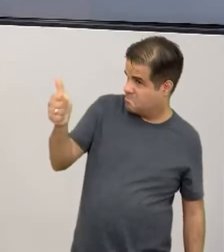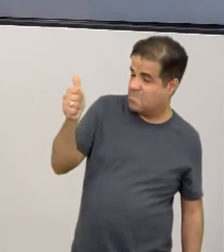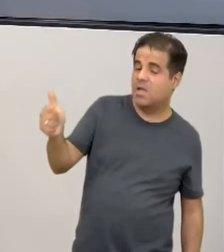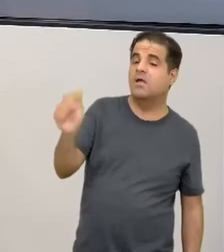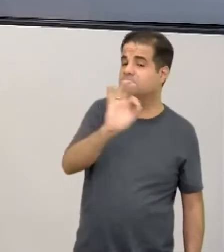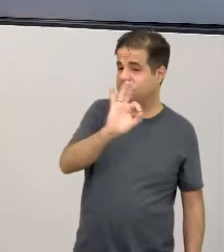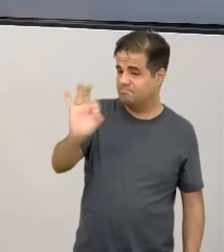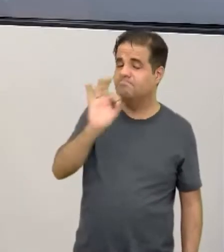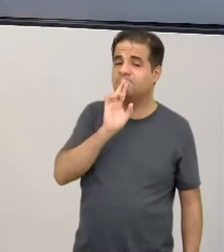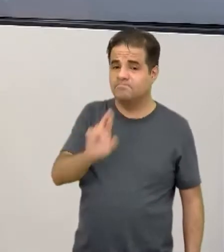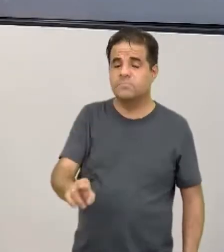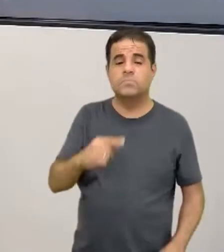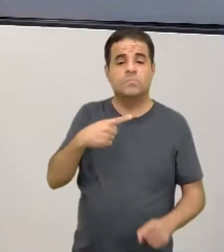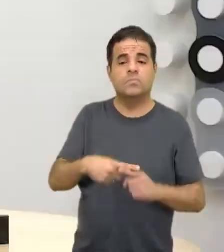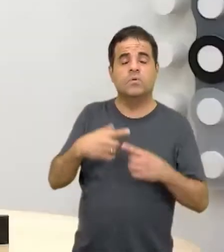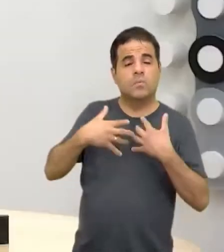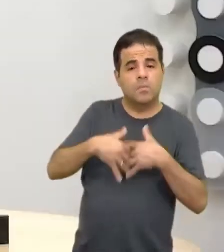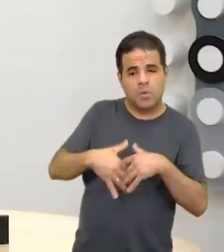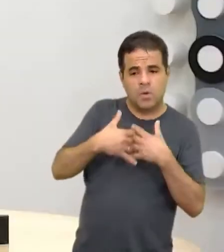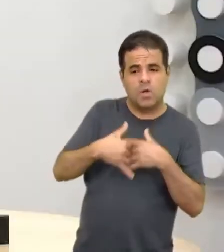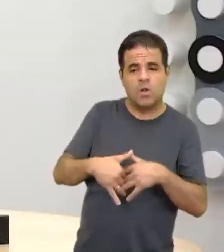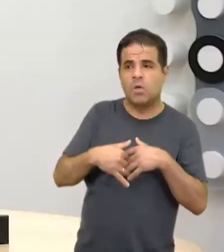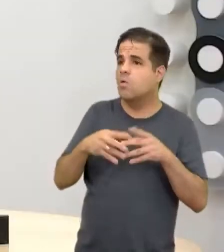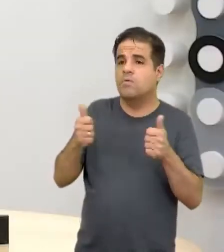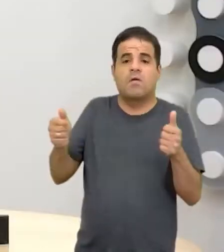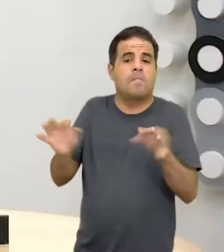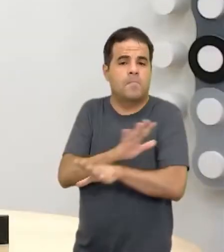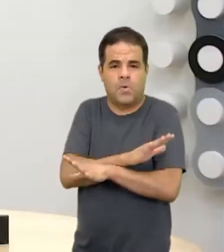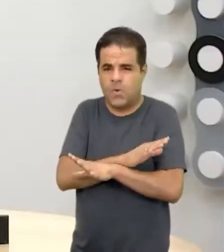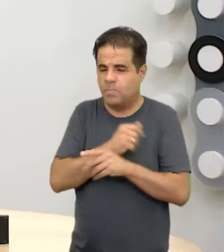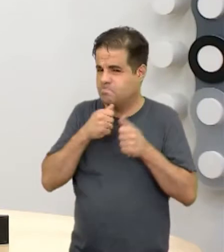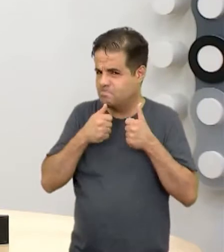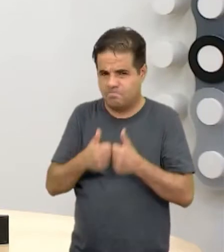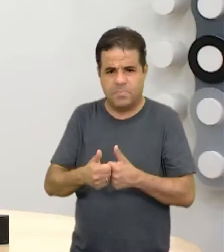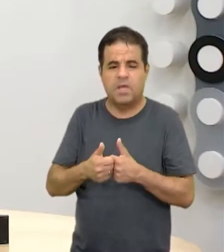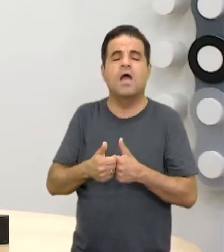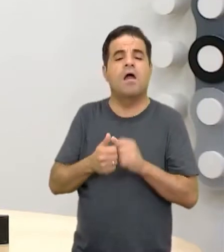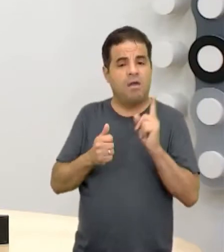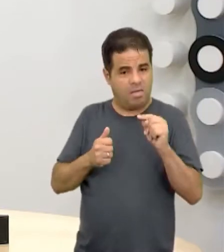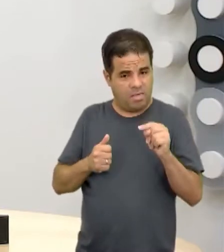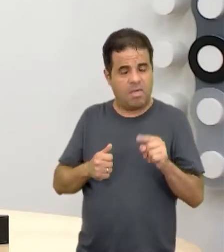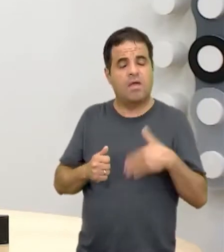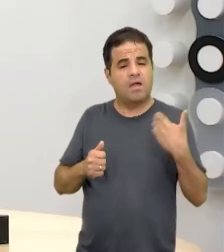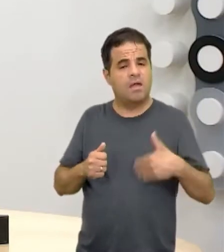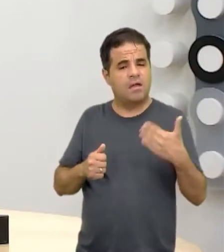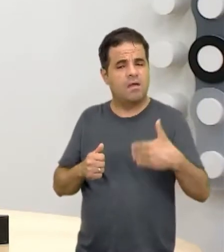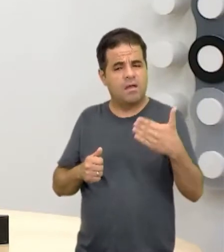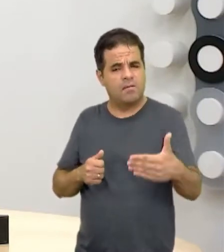professor mesmo. Giovanni comentou, porque o aparelho fonológico não estava pronto. Isso mesmo. O